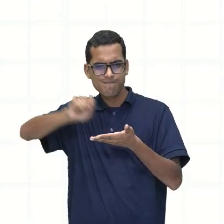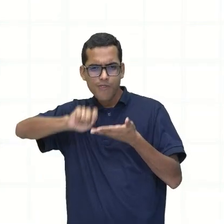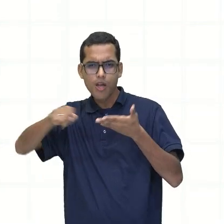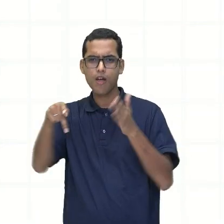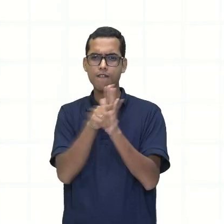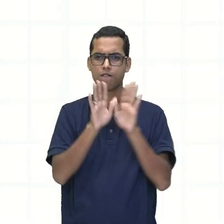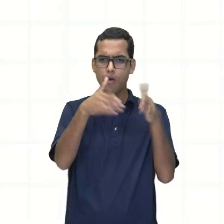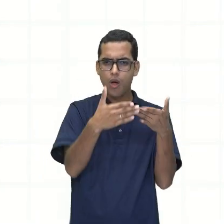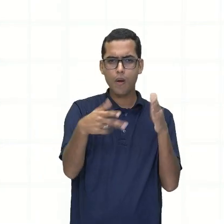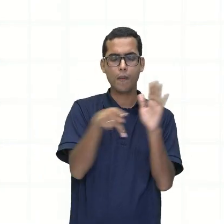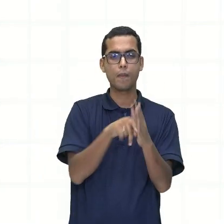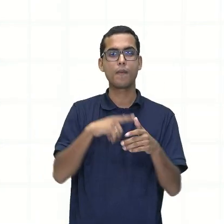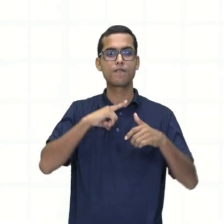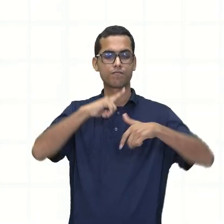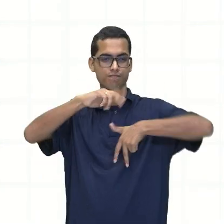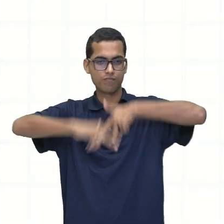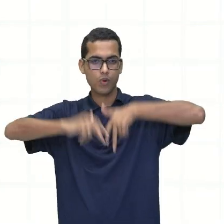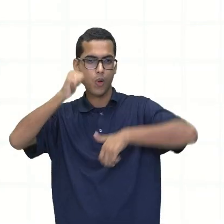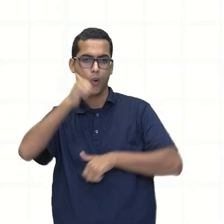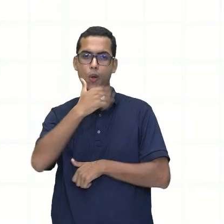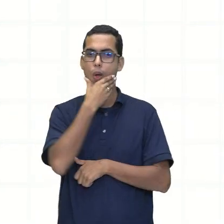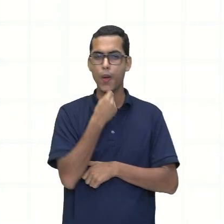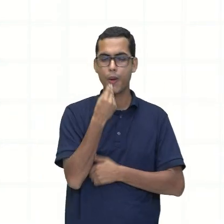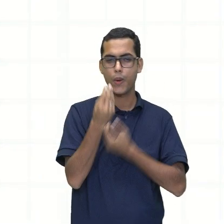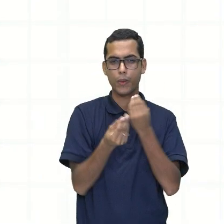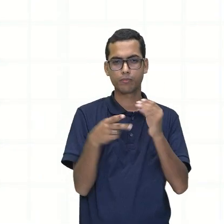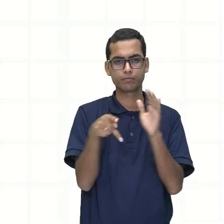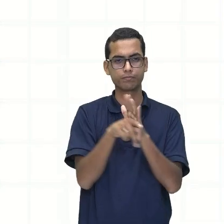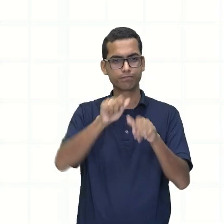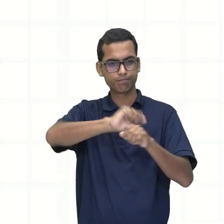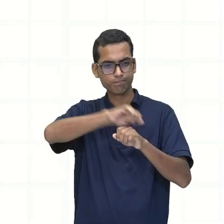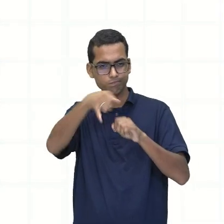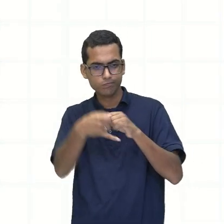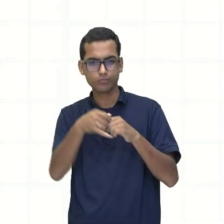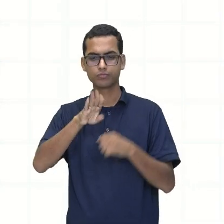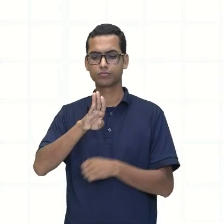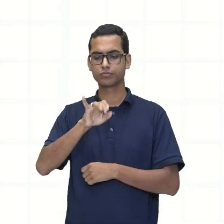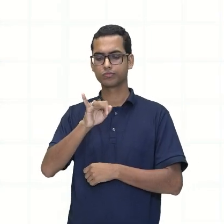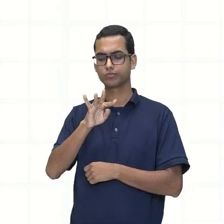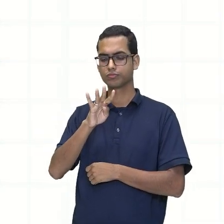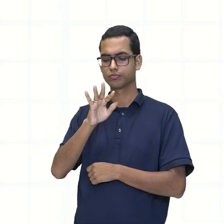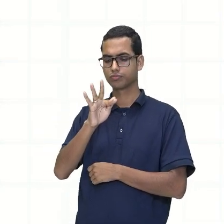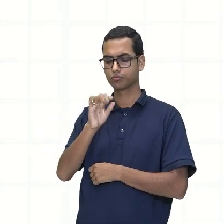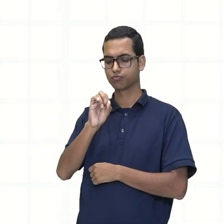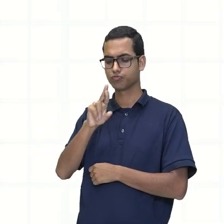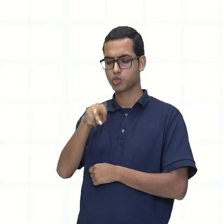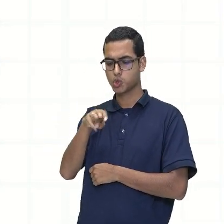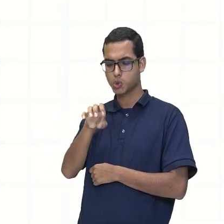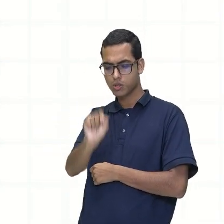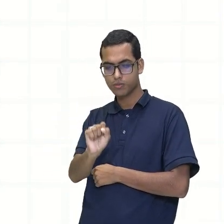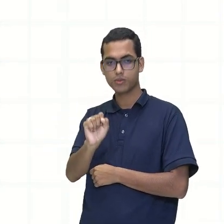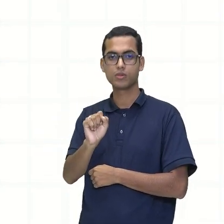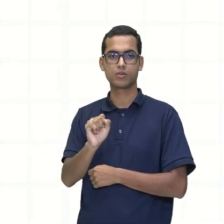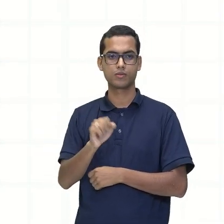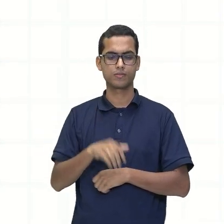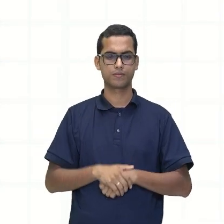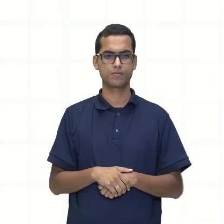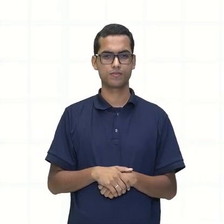nós vamos classificá-los como que adjetivos biformes.